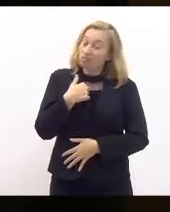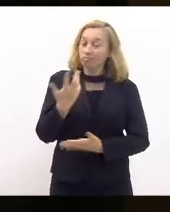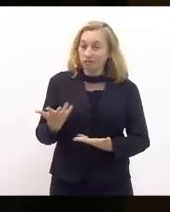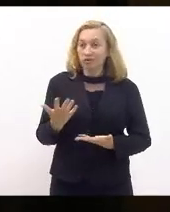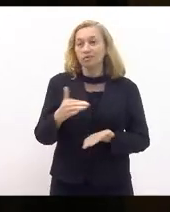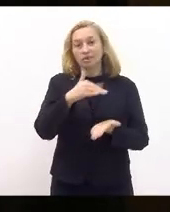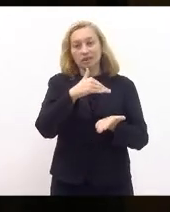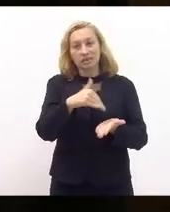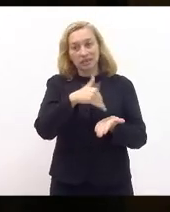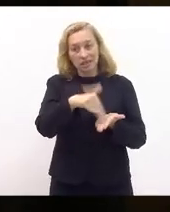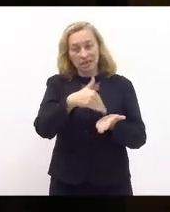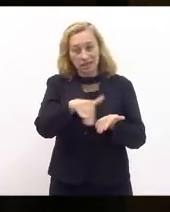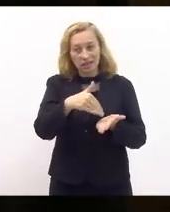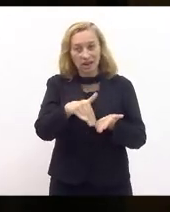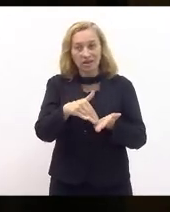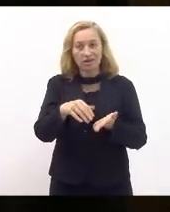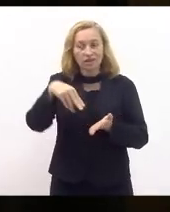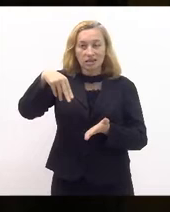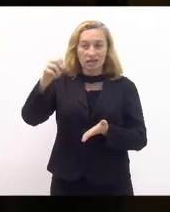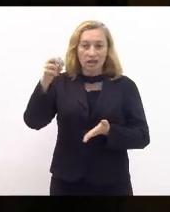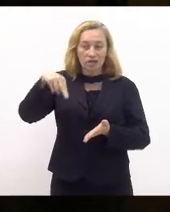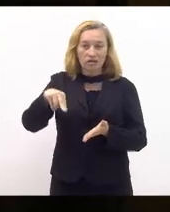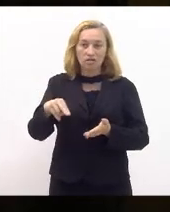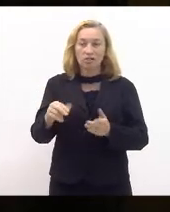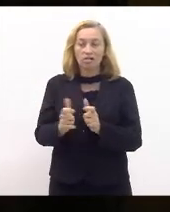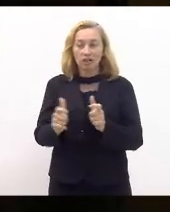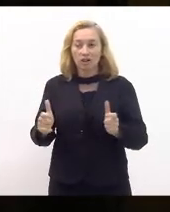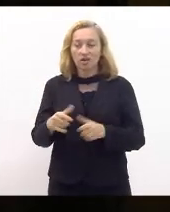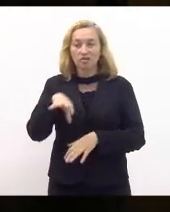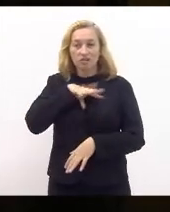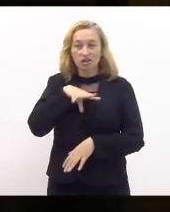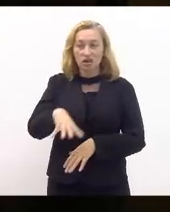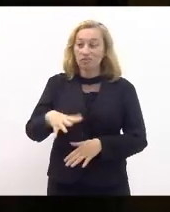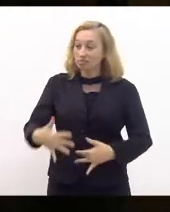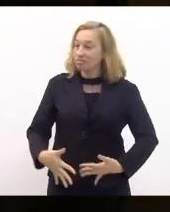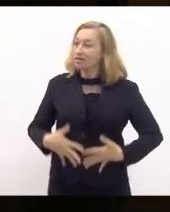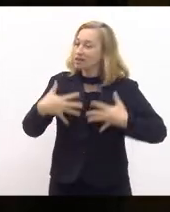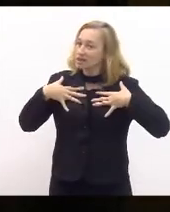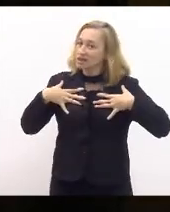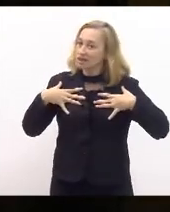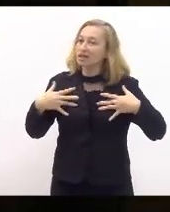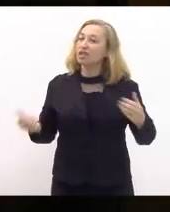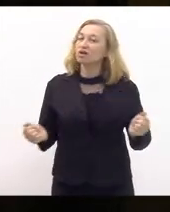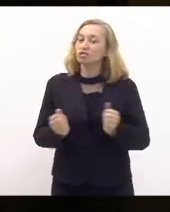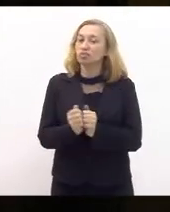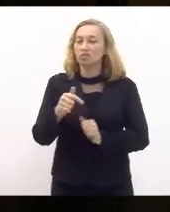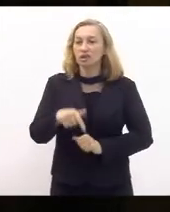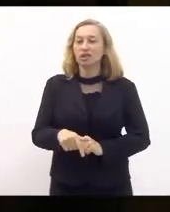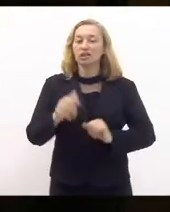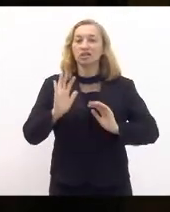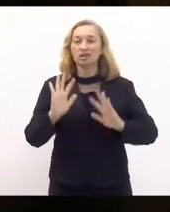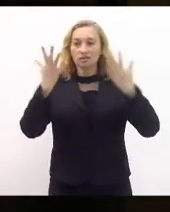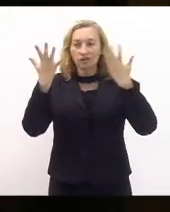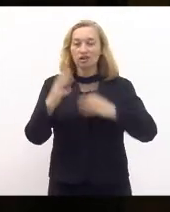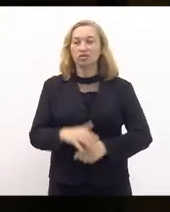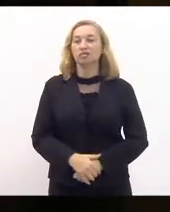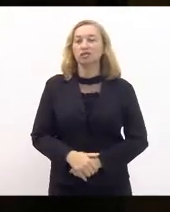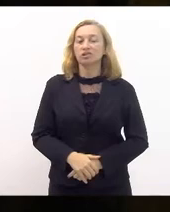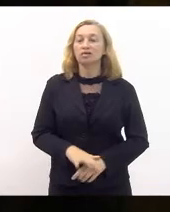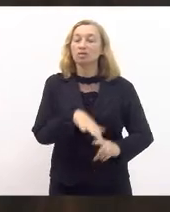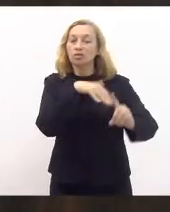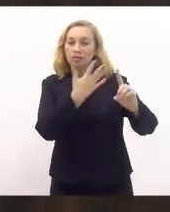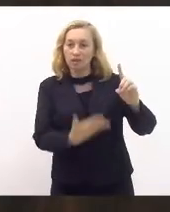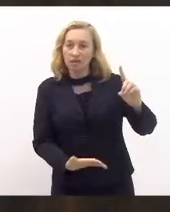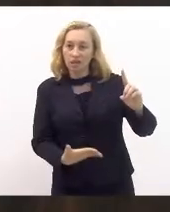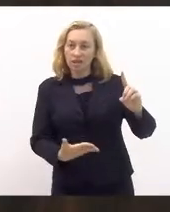secretário Nelson, um grande vascaíno também, né? Eu quero dizer que é um prazer estar participando aqui desse evento. Em